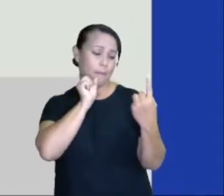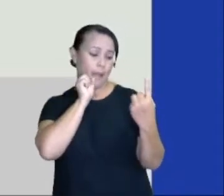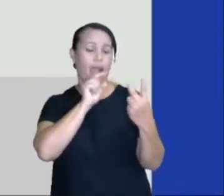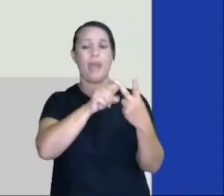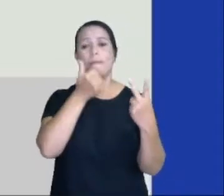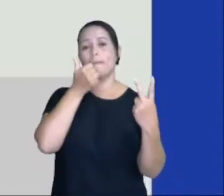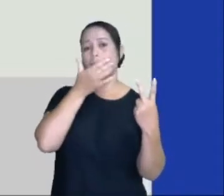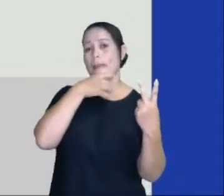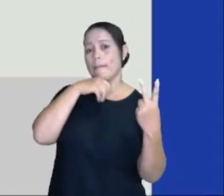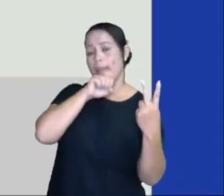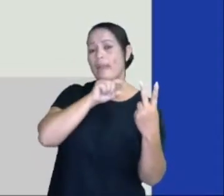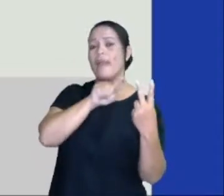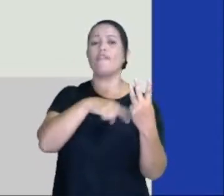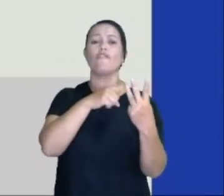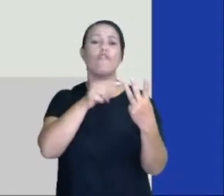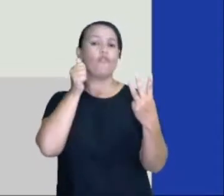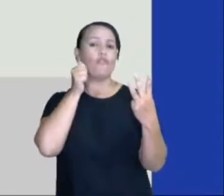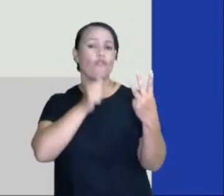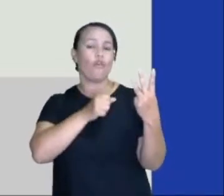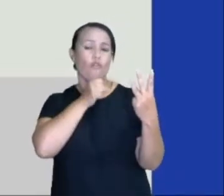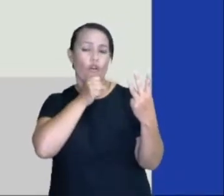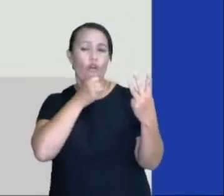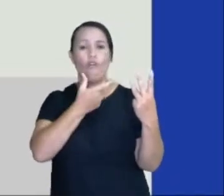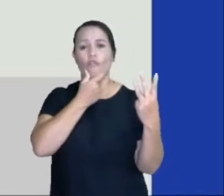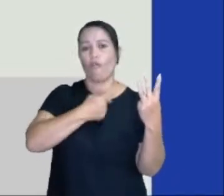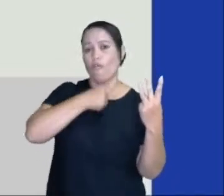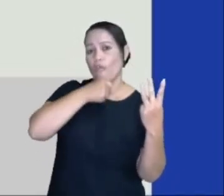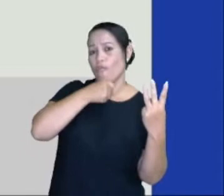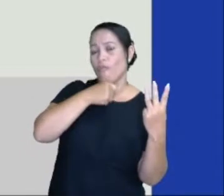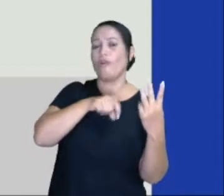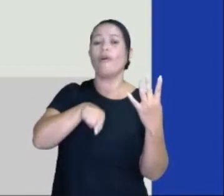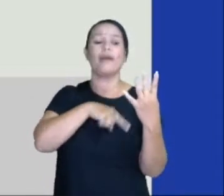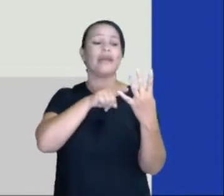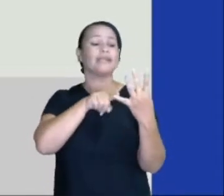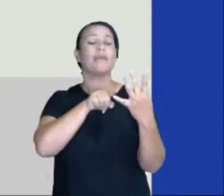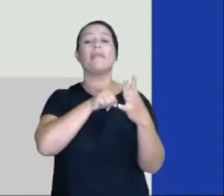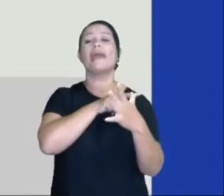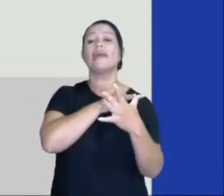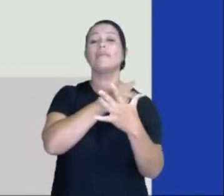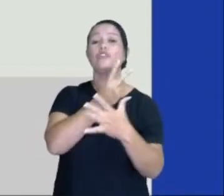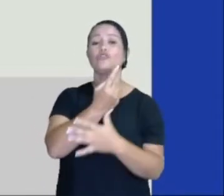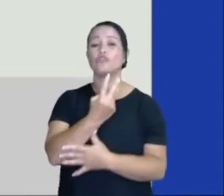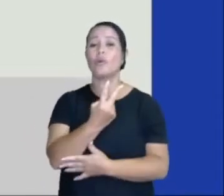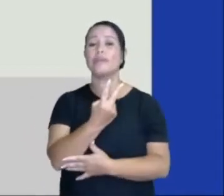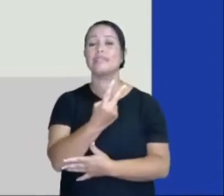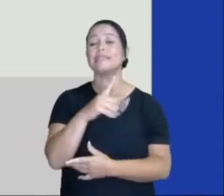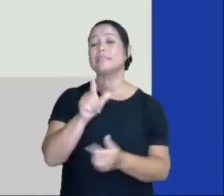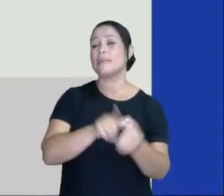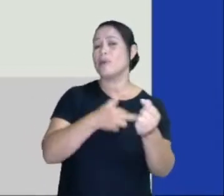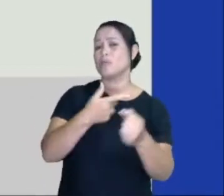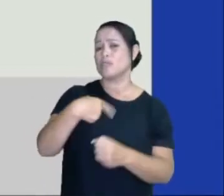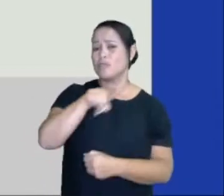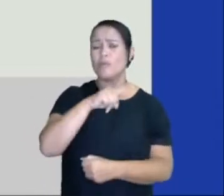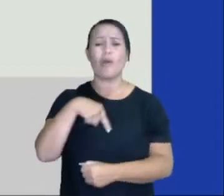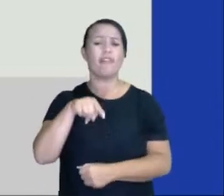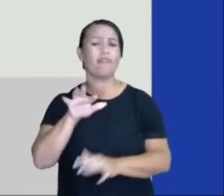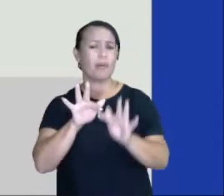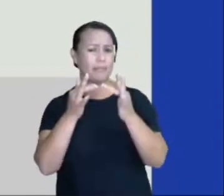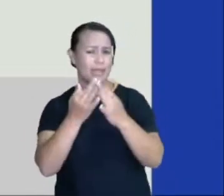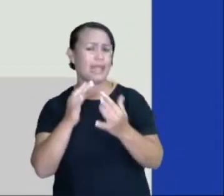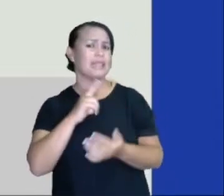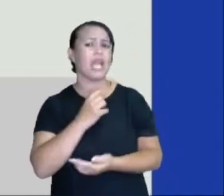pela mamãe, vovô, vovó e mais 2 irmãozinhos. E na sua família,